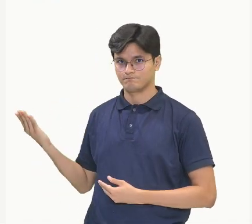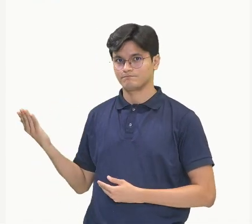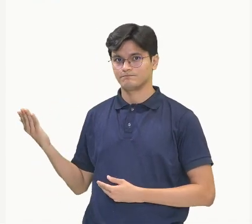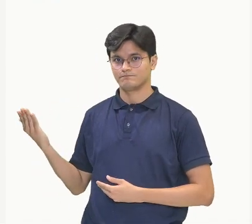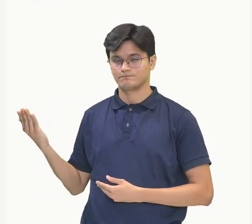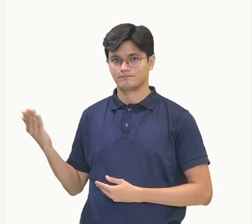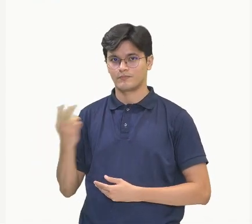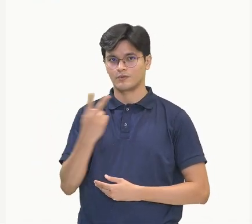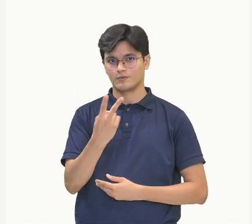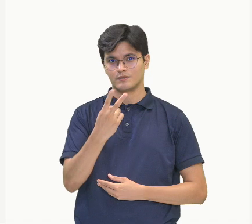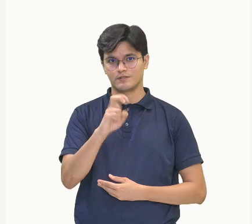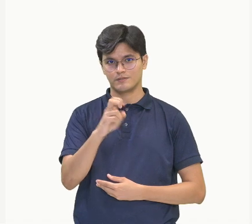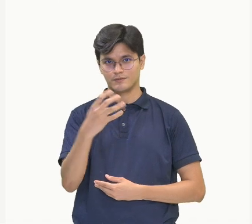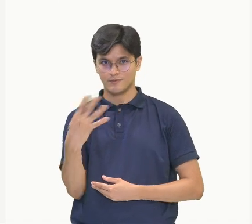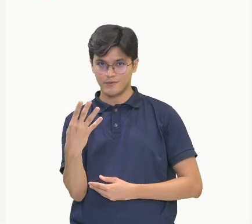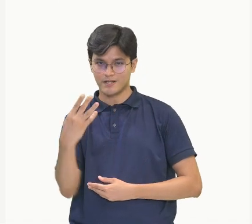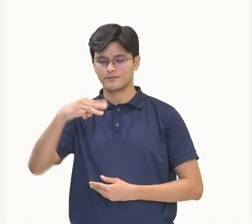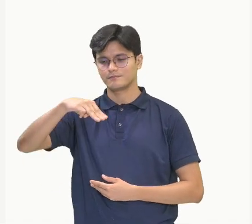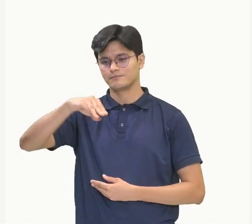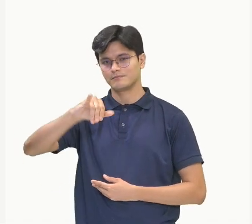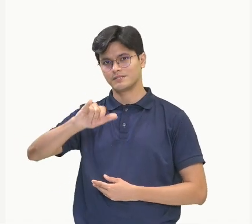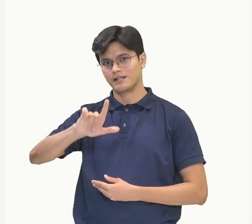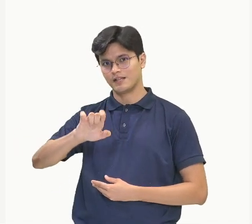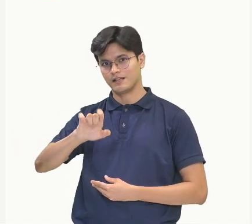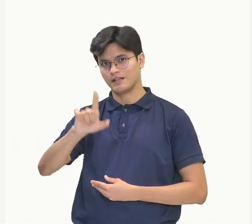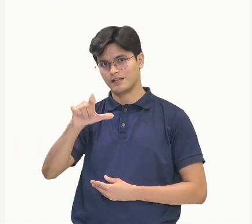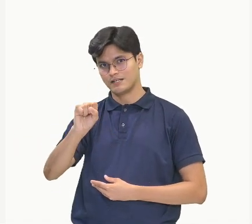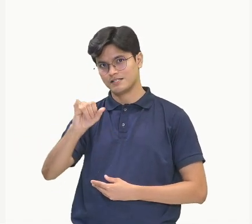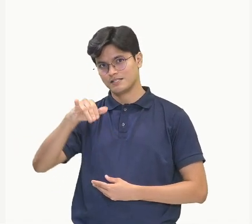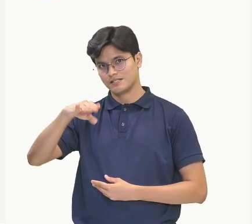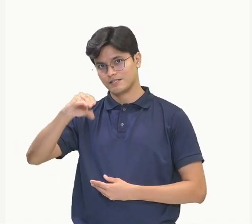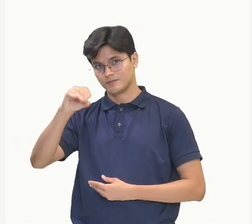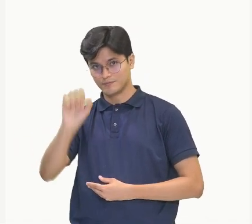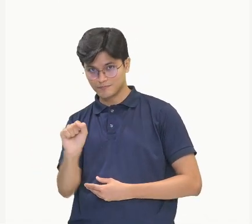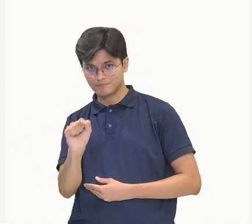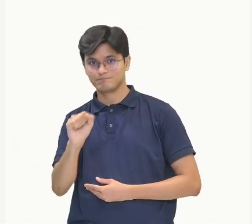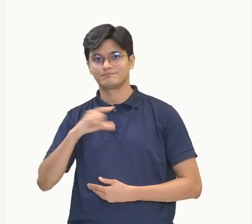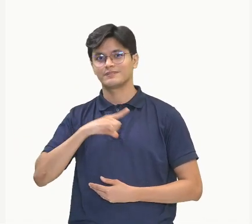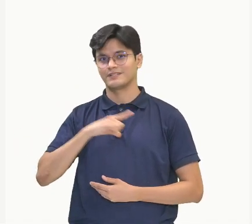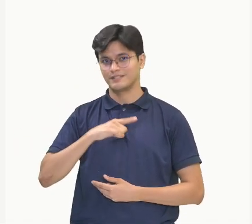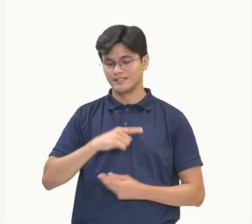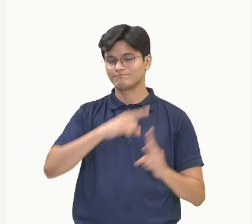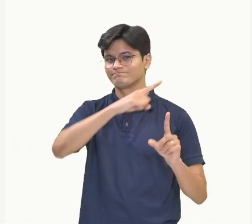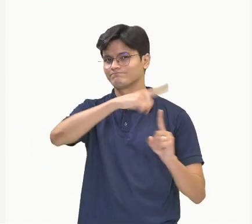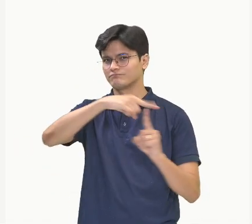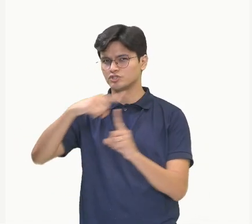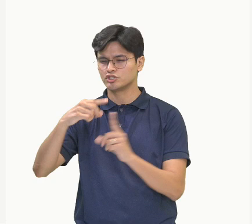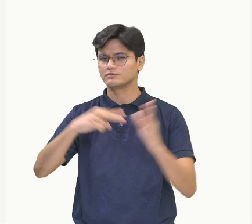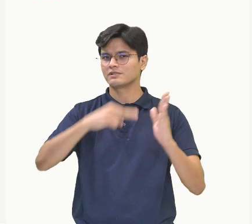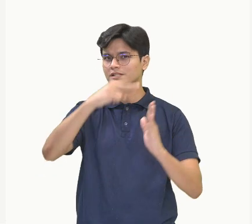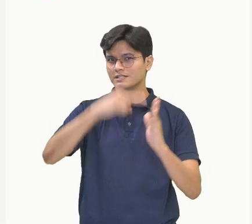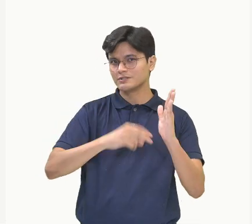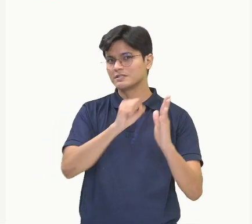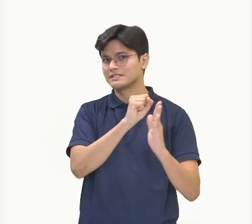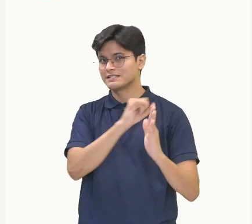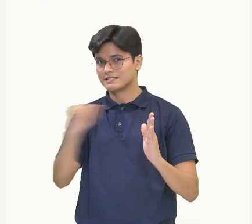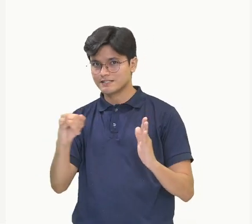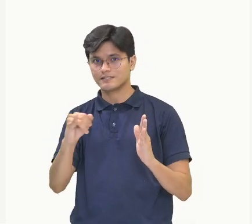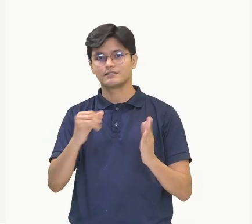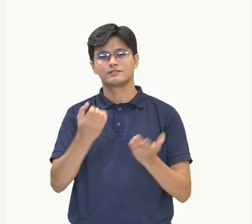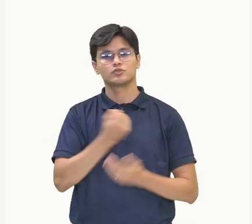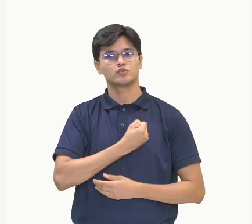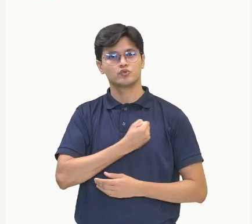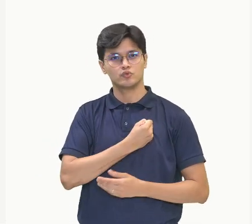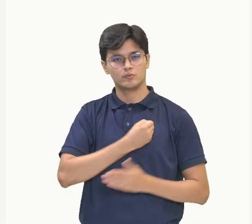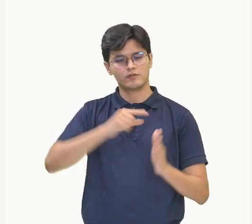254 milésimos. Essas são as formas de leitura quando eu não tenho uma parte inteira, ou